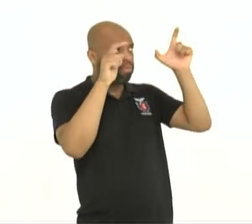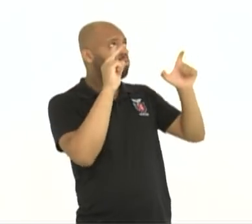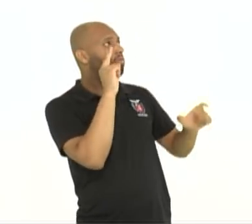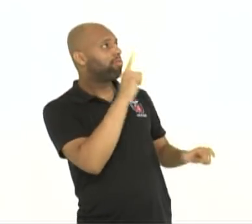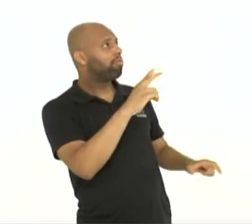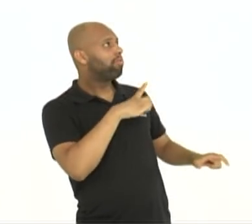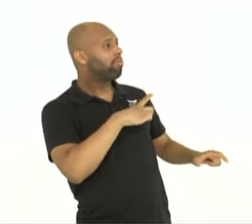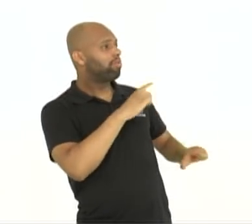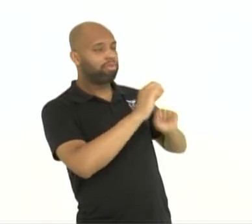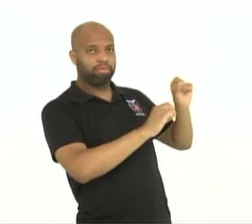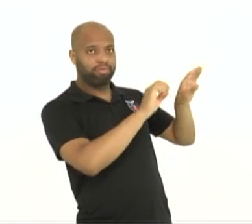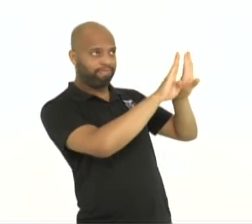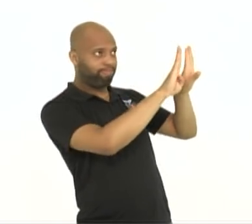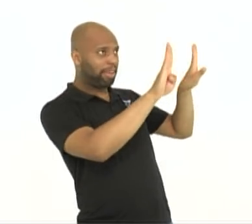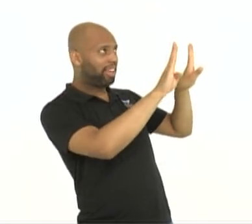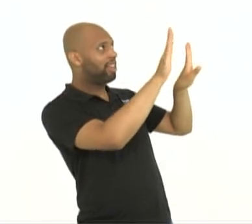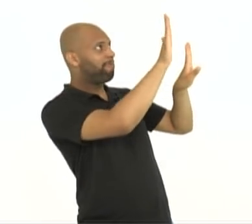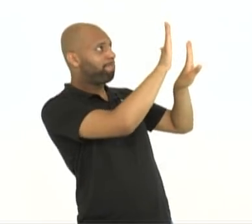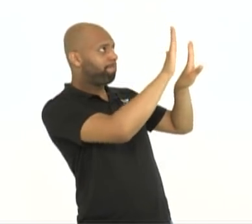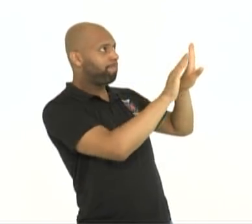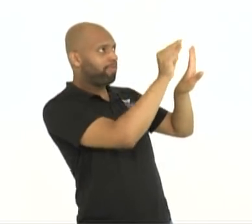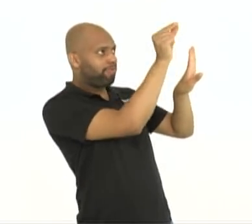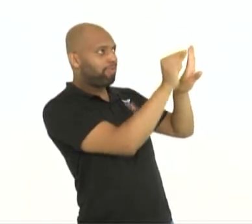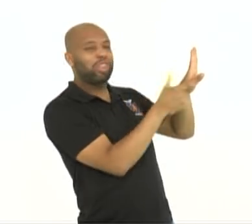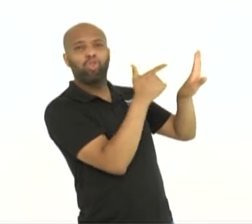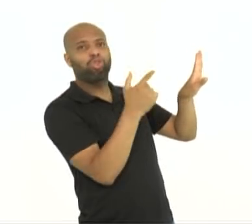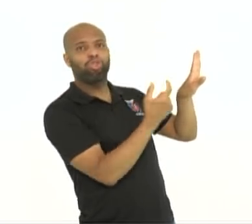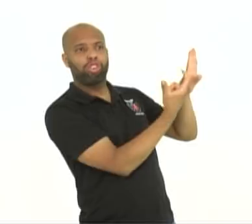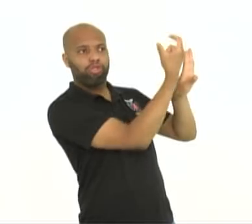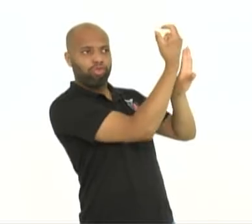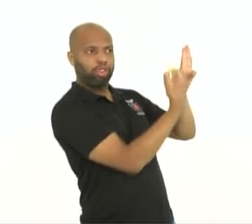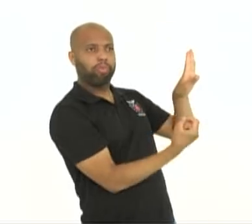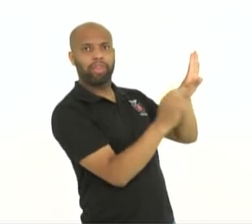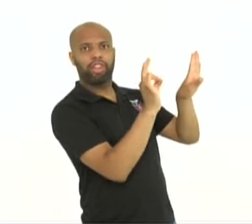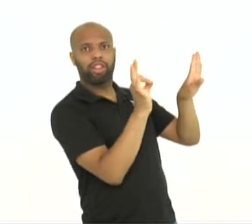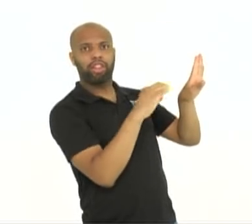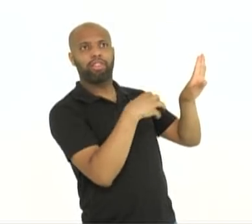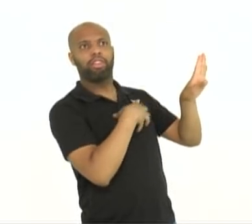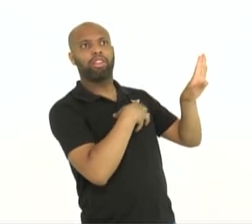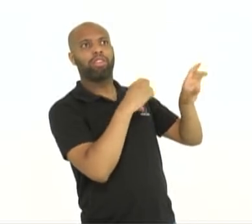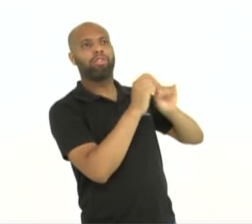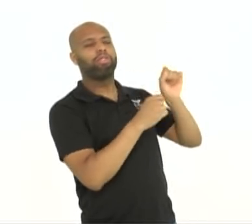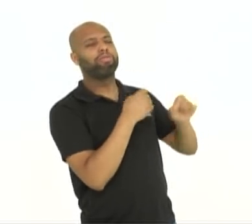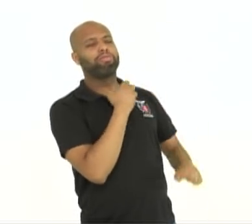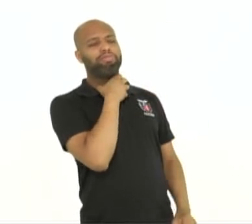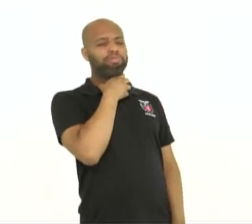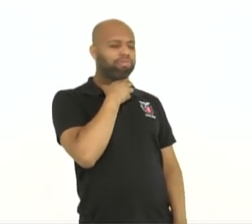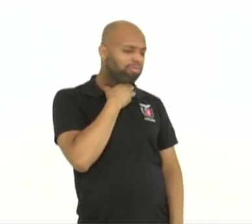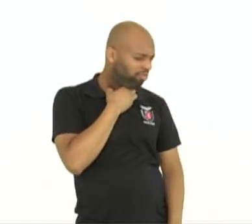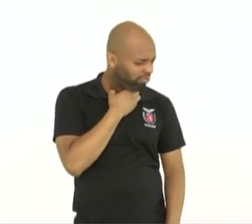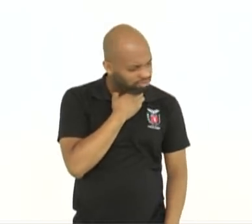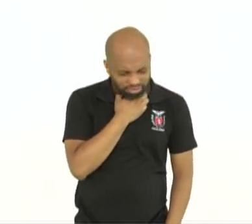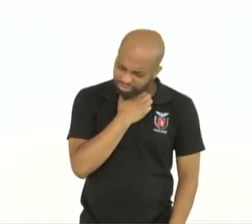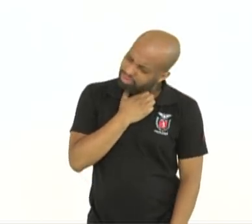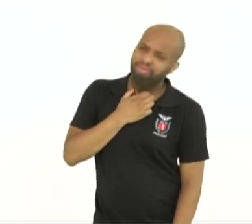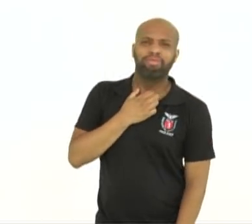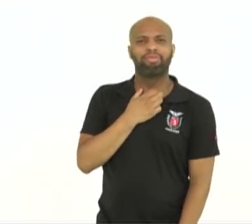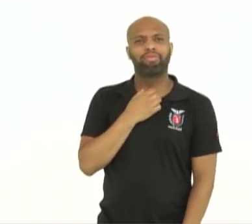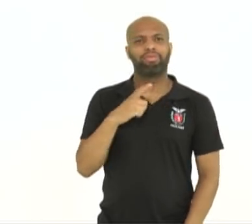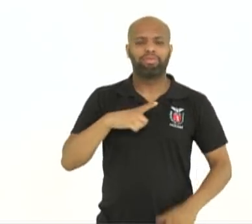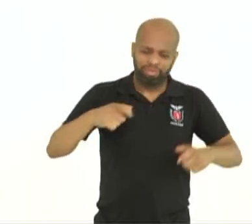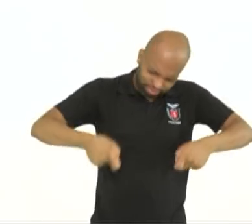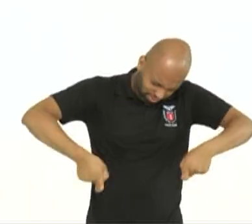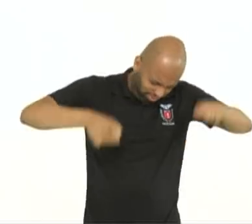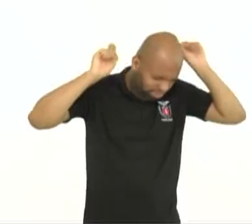para a mancha de cimento na parede. Ficava olhando até que sentia um bolo na garganta e cobria a cabeça com